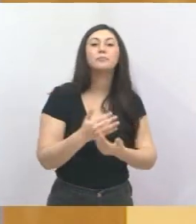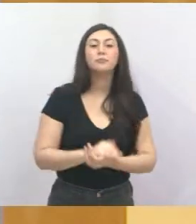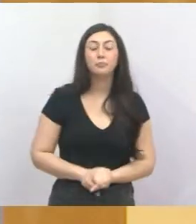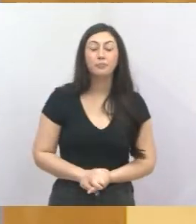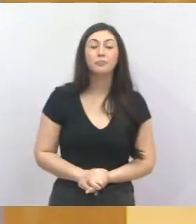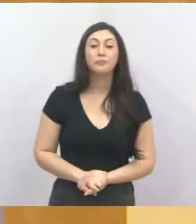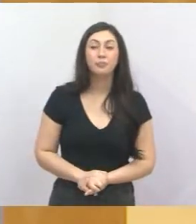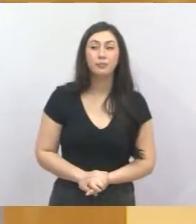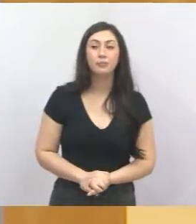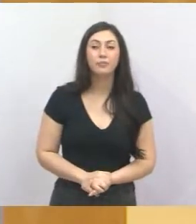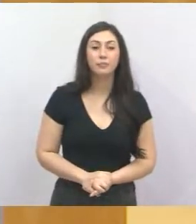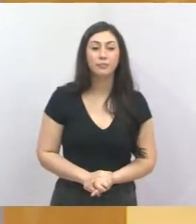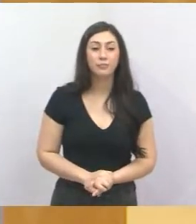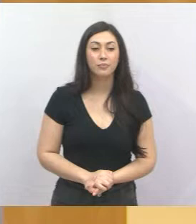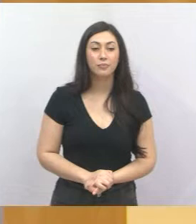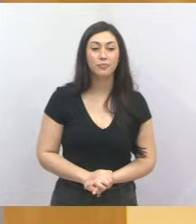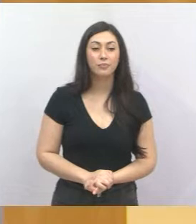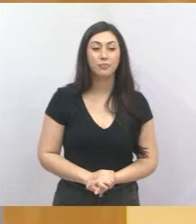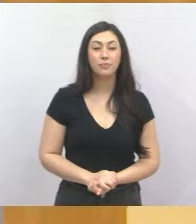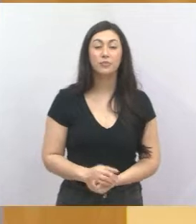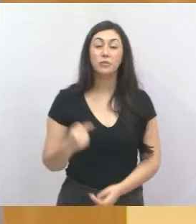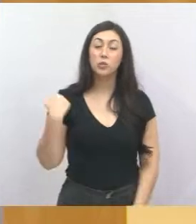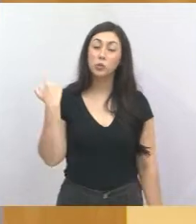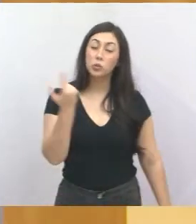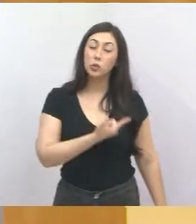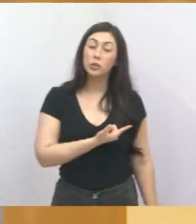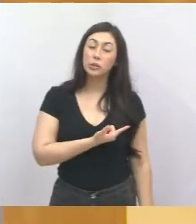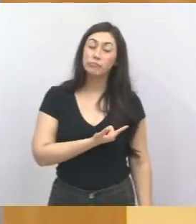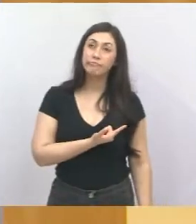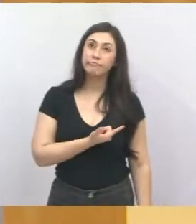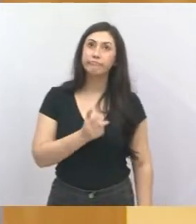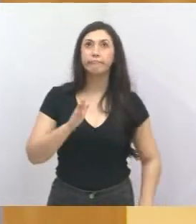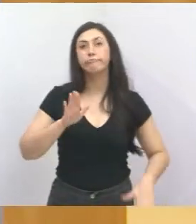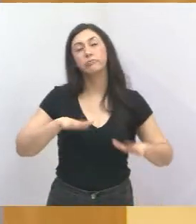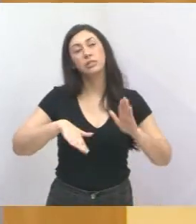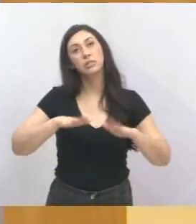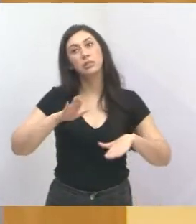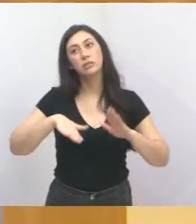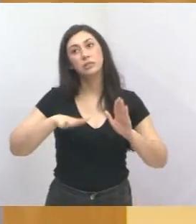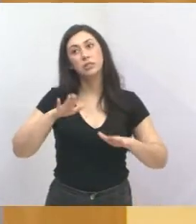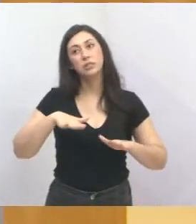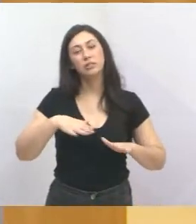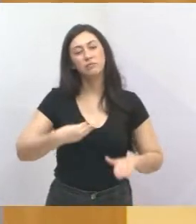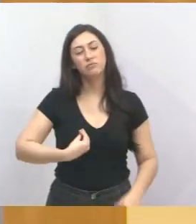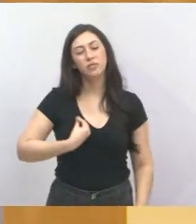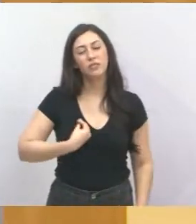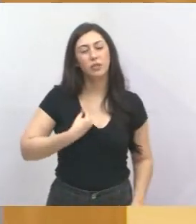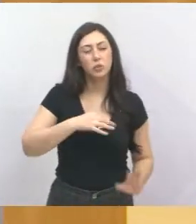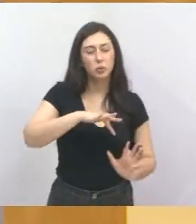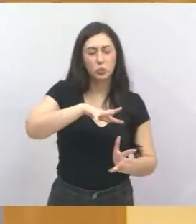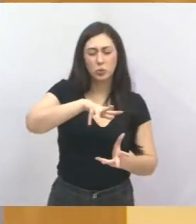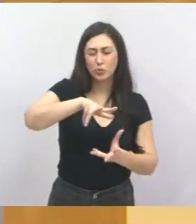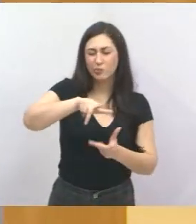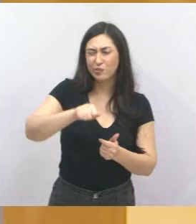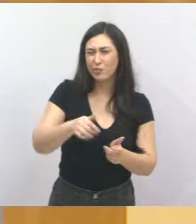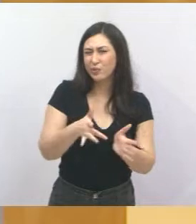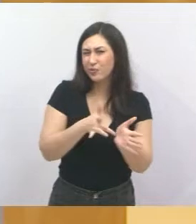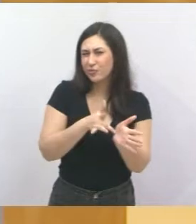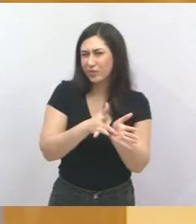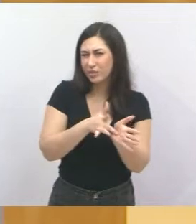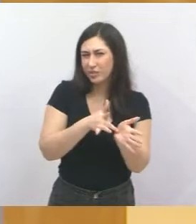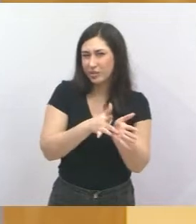Fraga. Nós vivemos muitas vezes um mundo de muita aparência, não